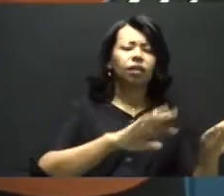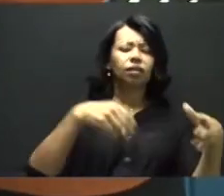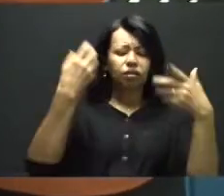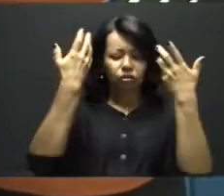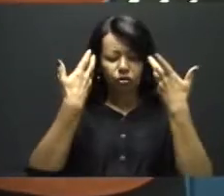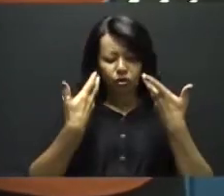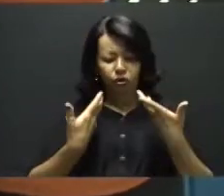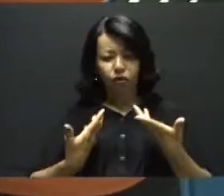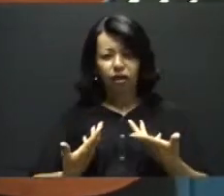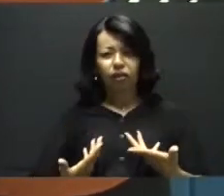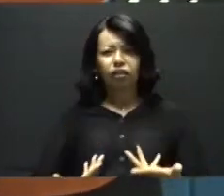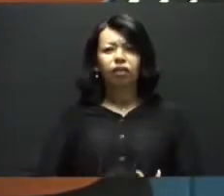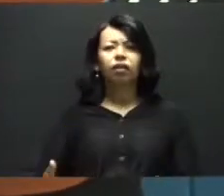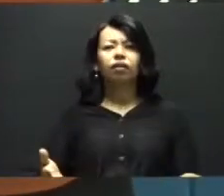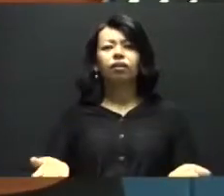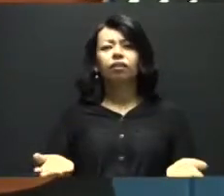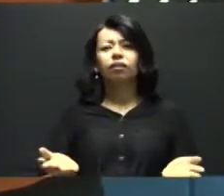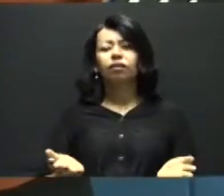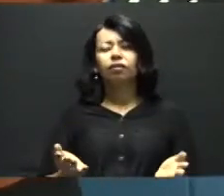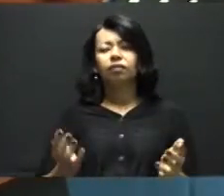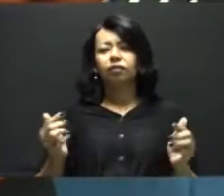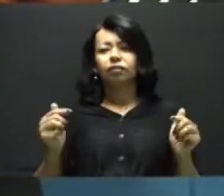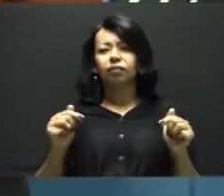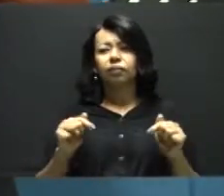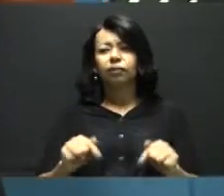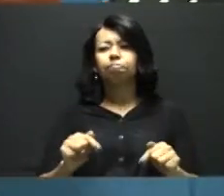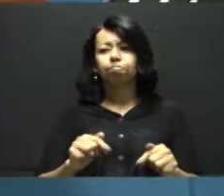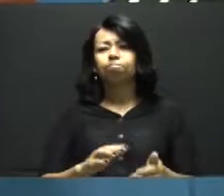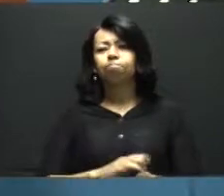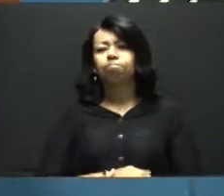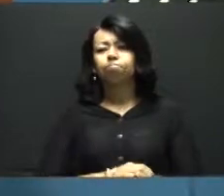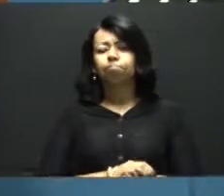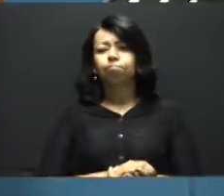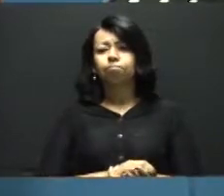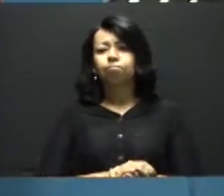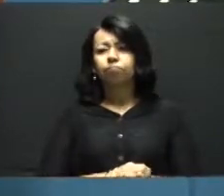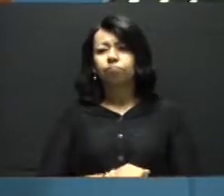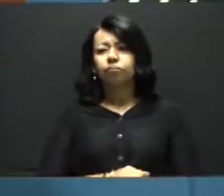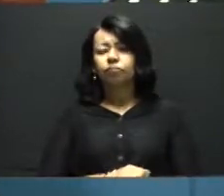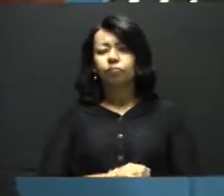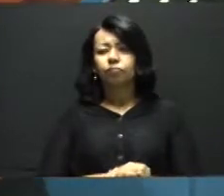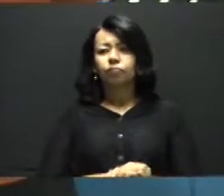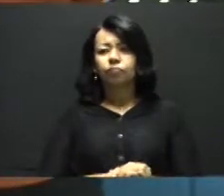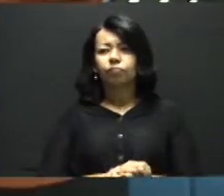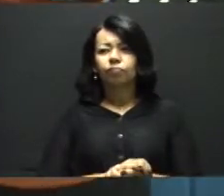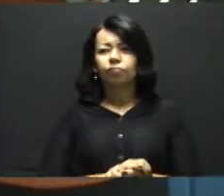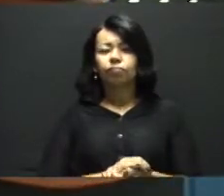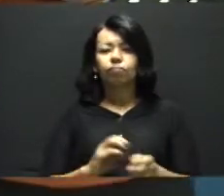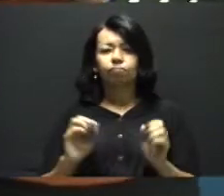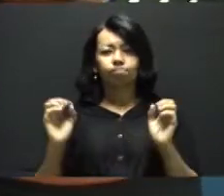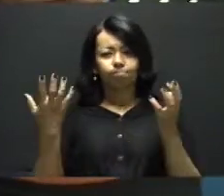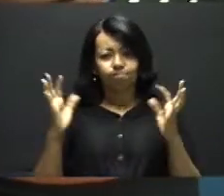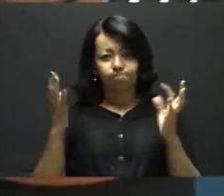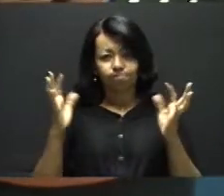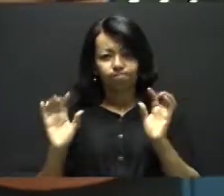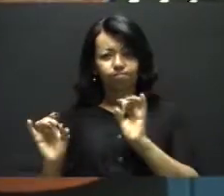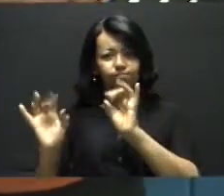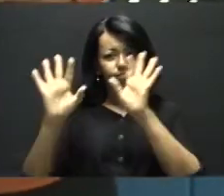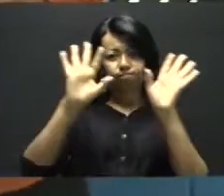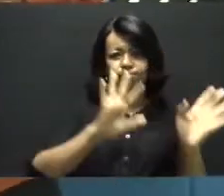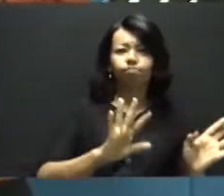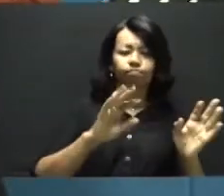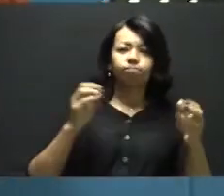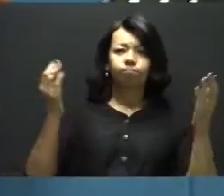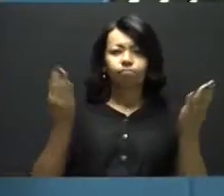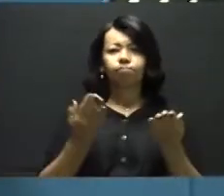estou aqui filmando uma salva de palmas a todos os milagres nós temos ouvido